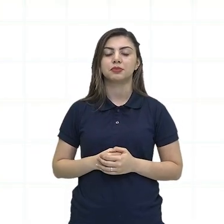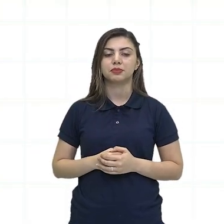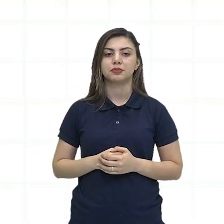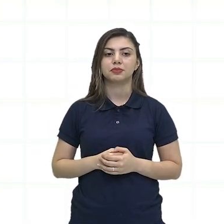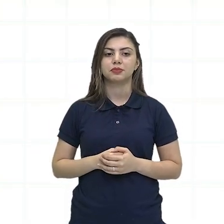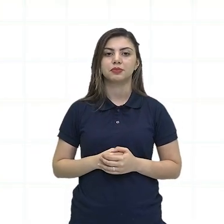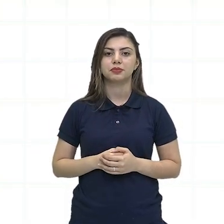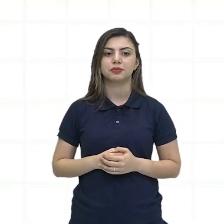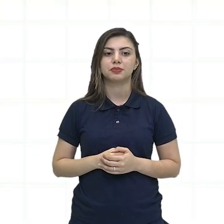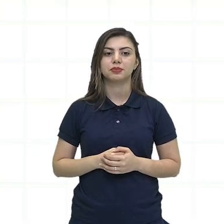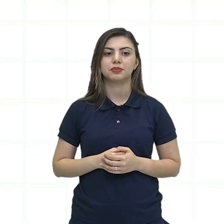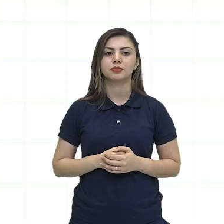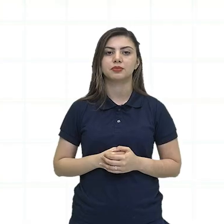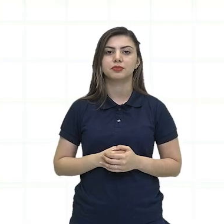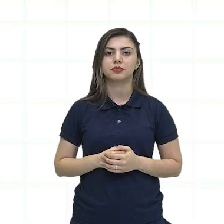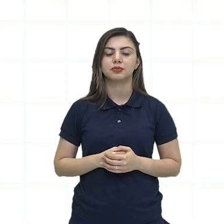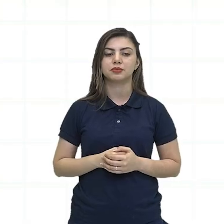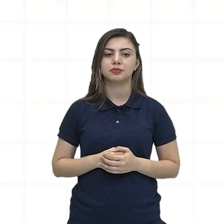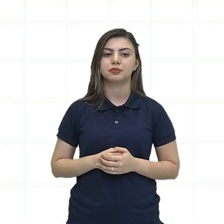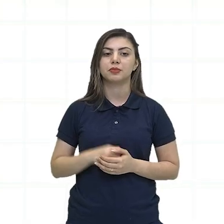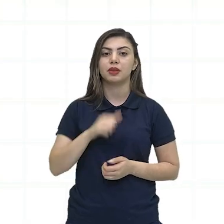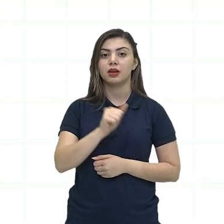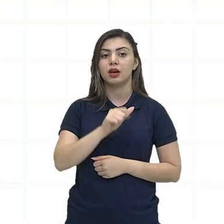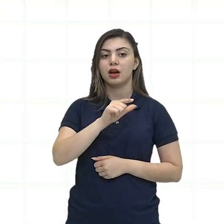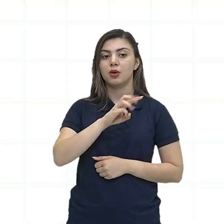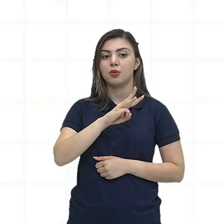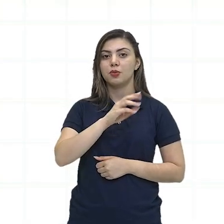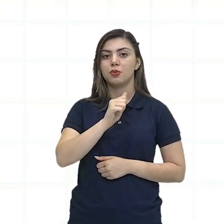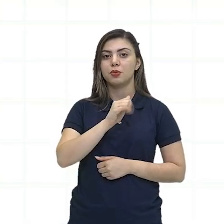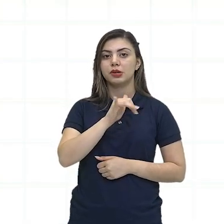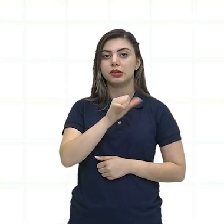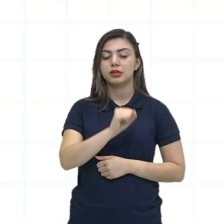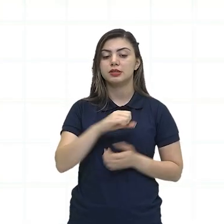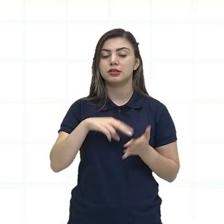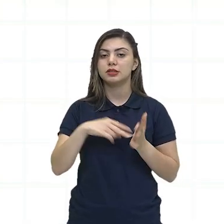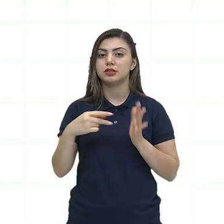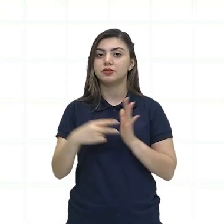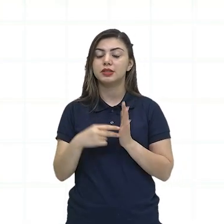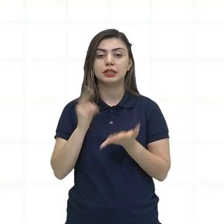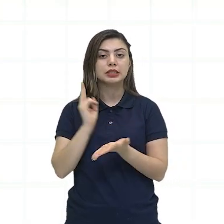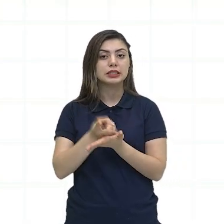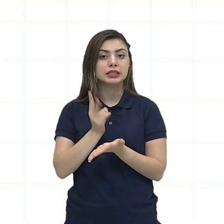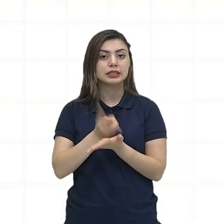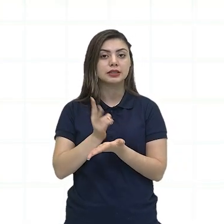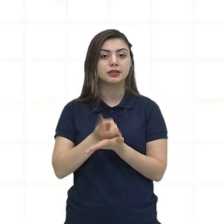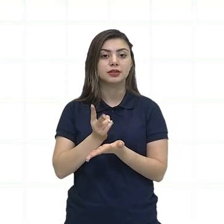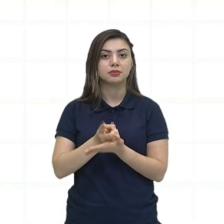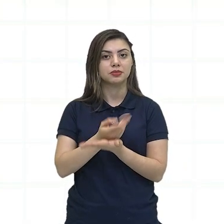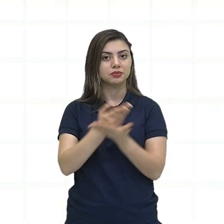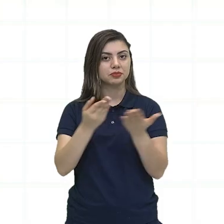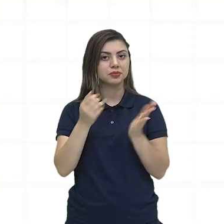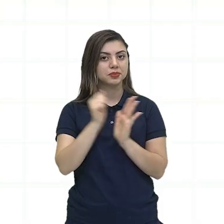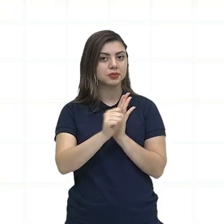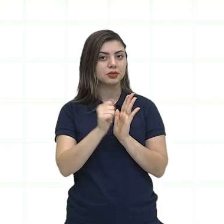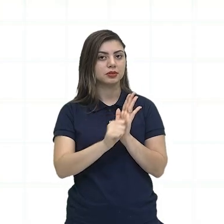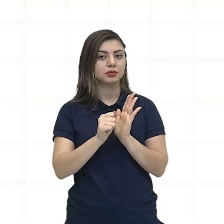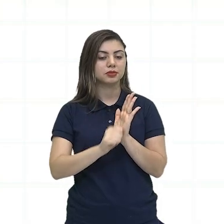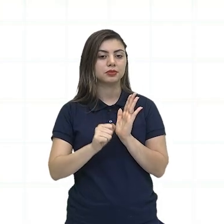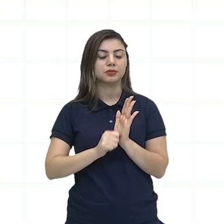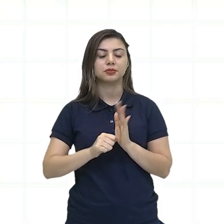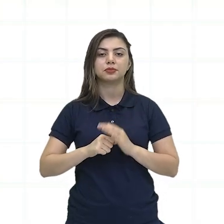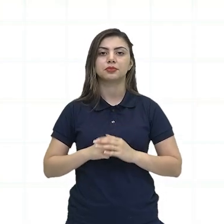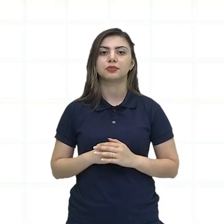todo o tempo. Always quer dizer sempre, ok? Podem anotar,